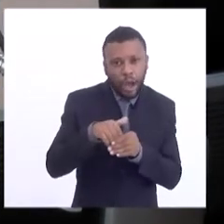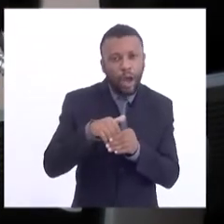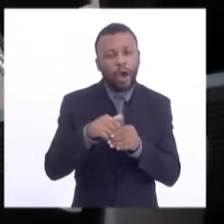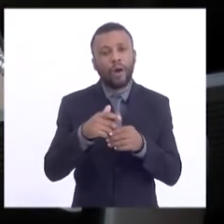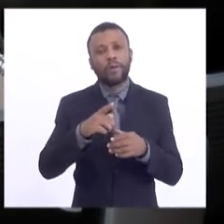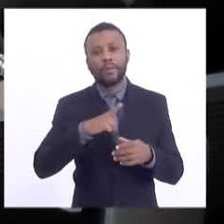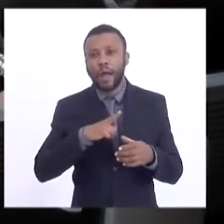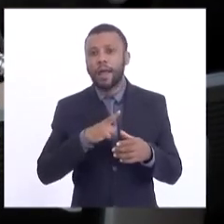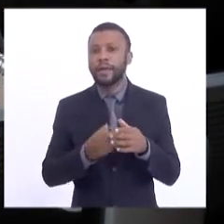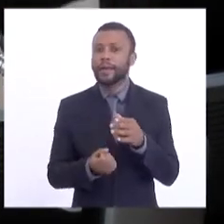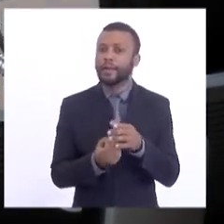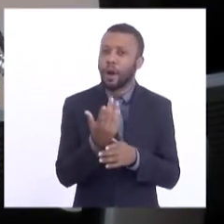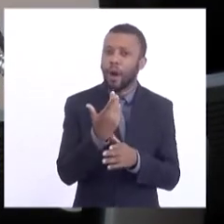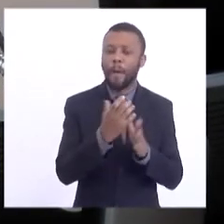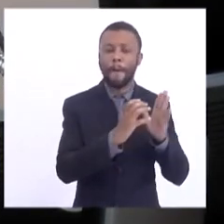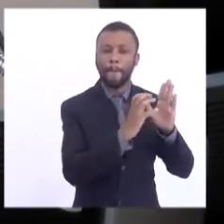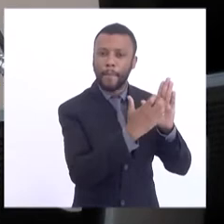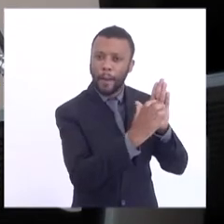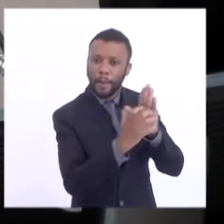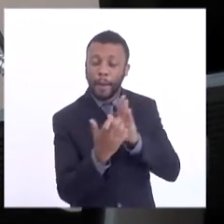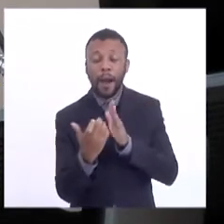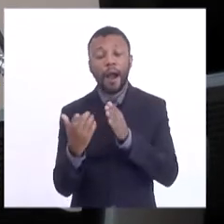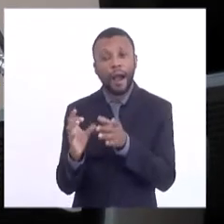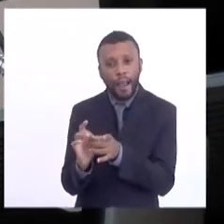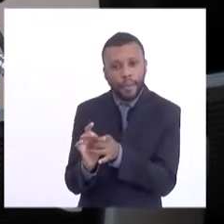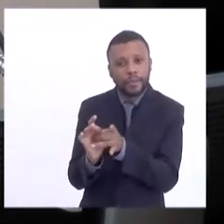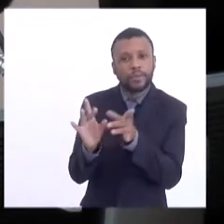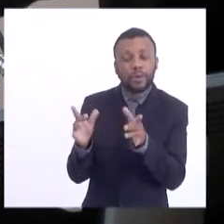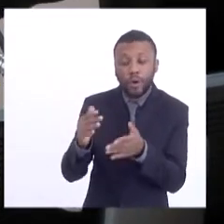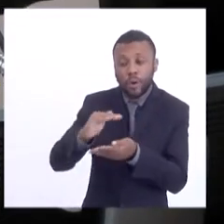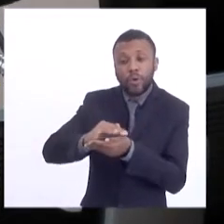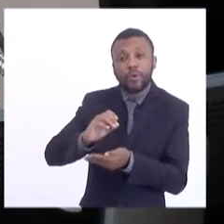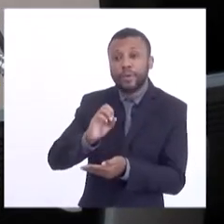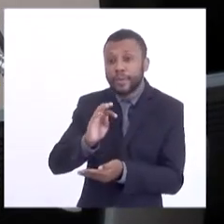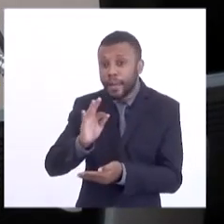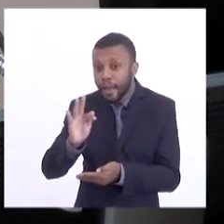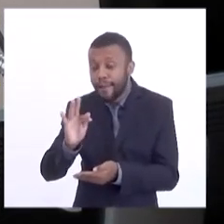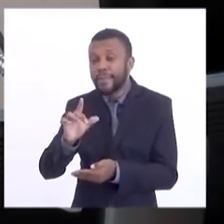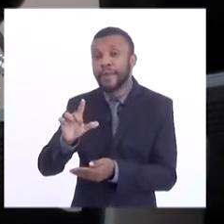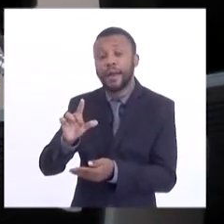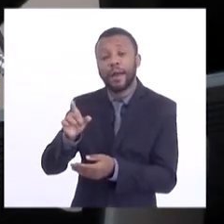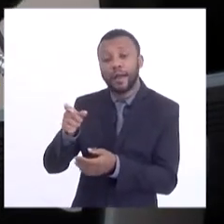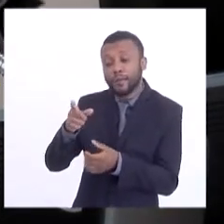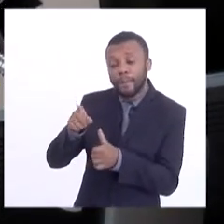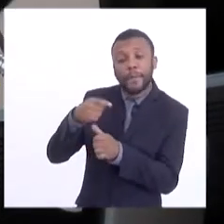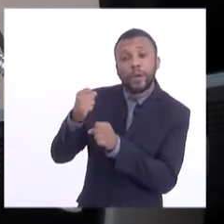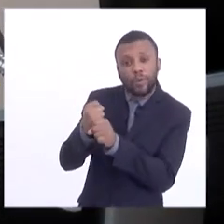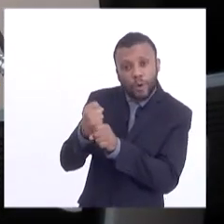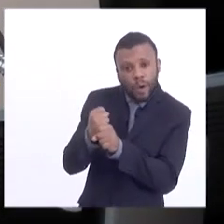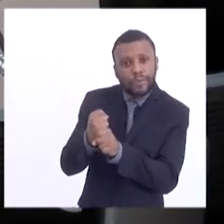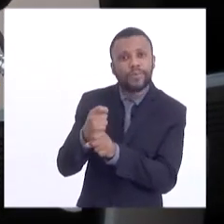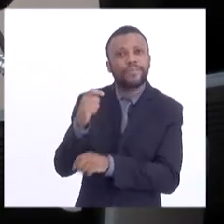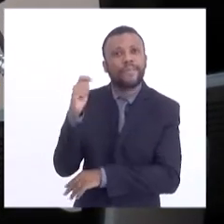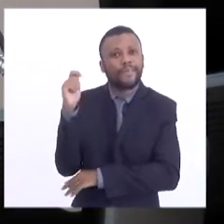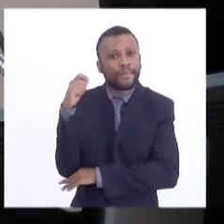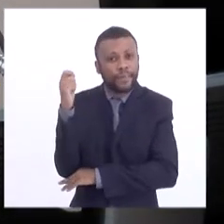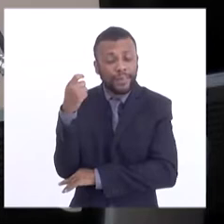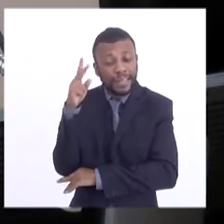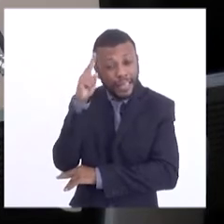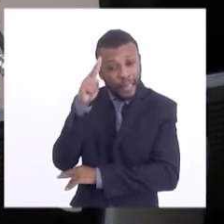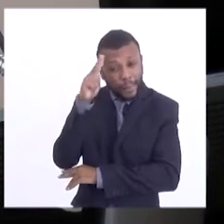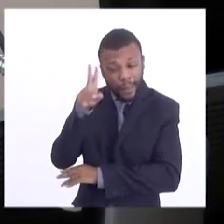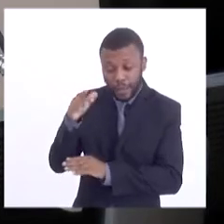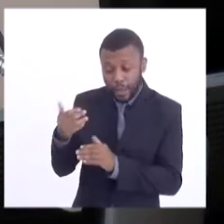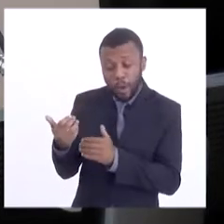abriu-se uma exceção o Supremo primeiro ano de Federação mas se lembra lá Ministro Barroso